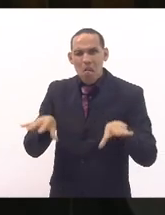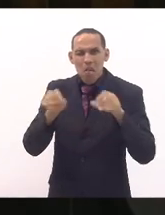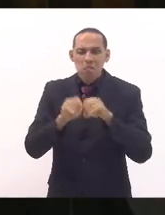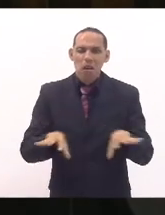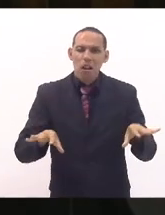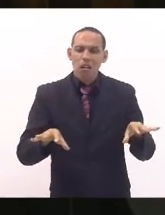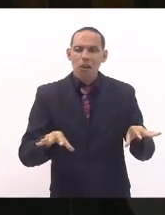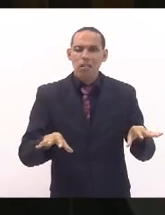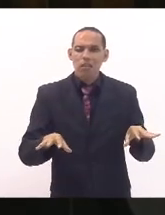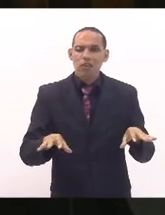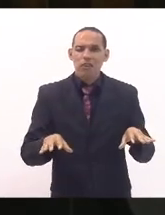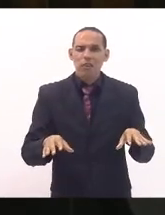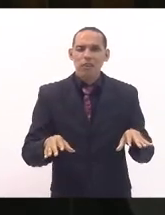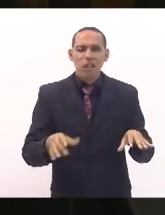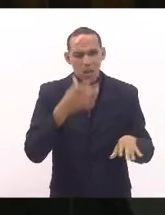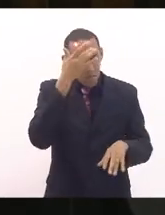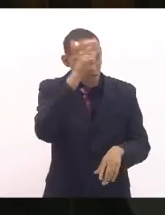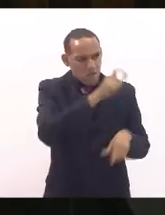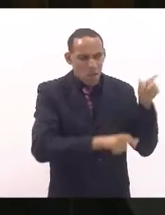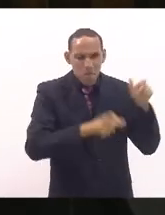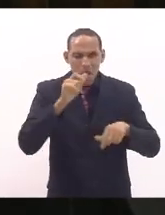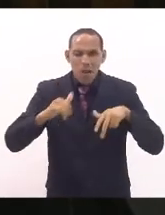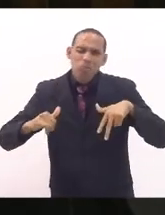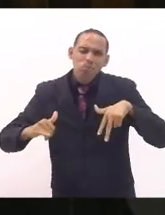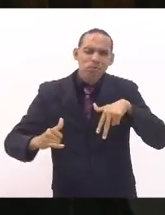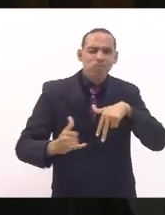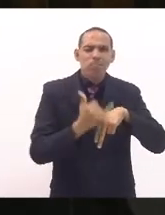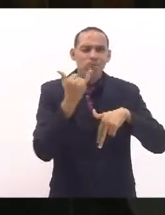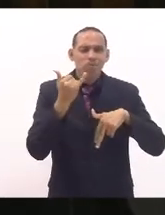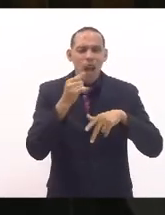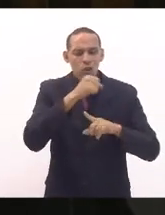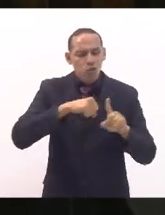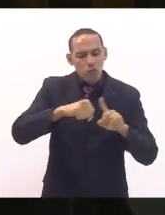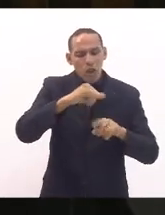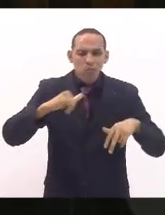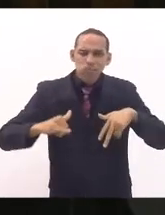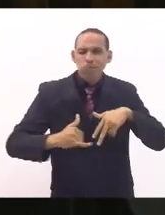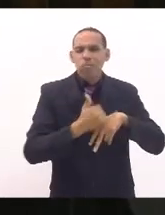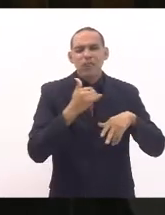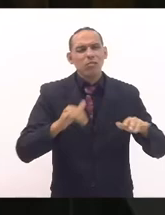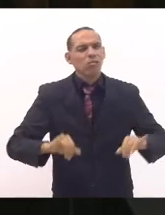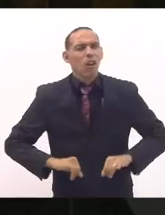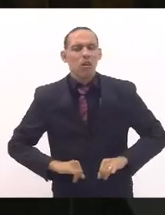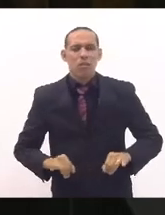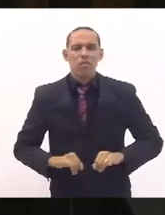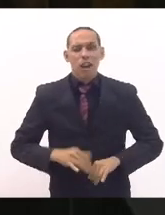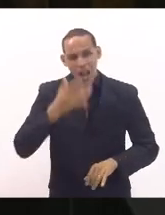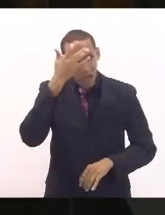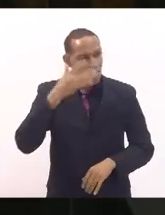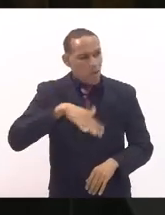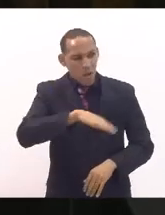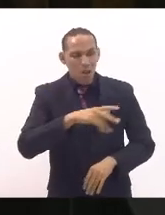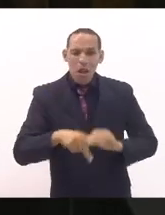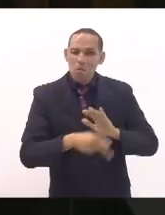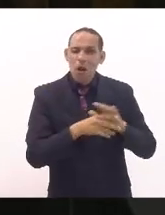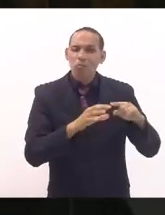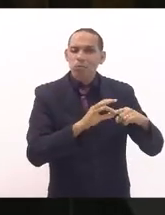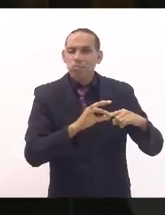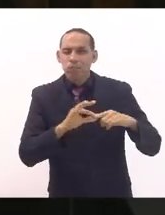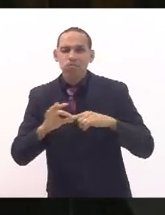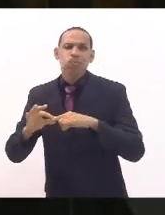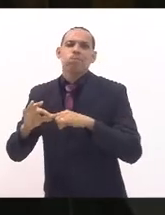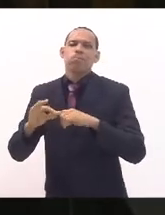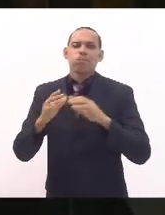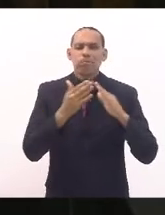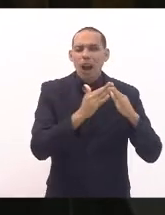acaba, vitimiza a sociedade, vitimiza o morador da periferia, o morador